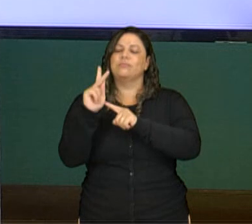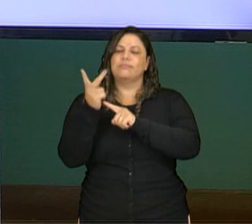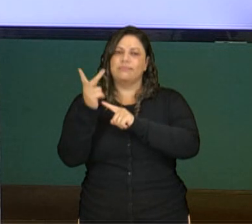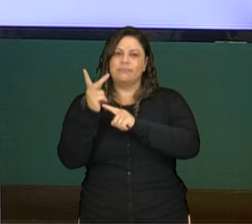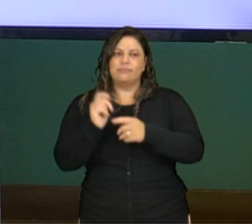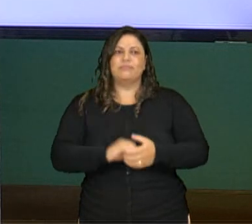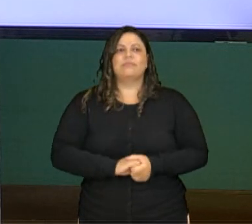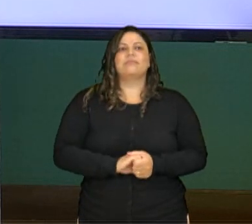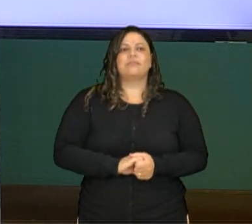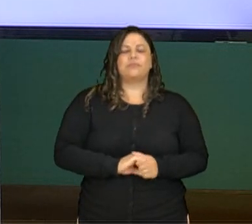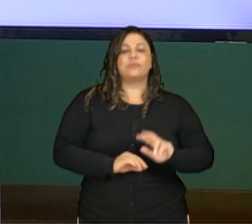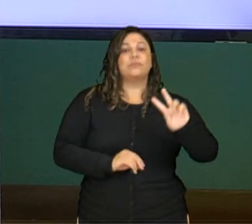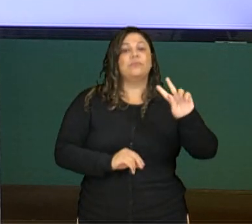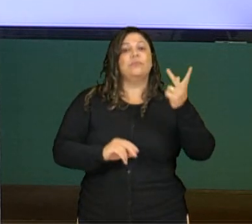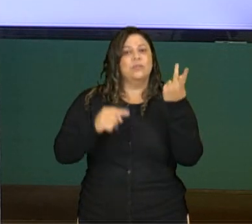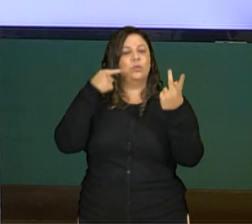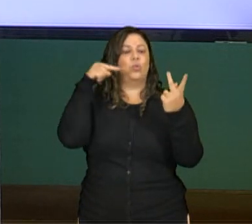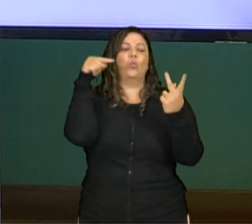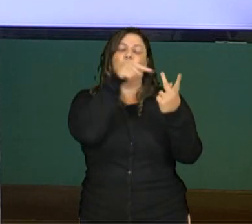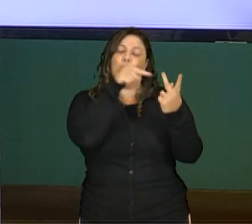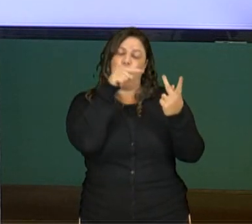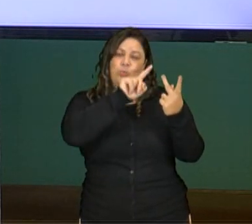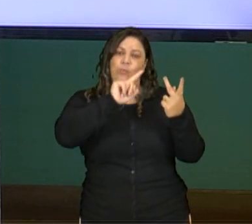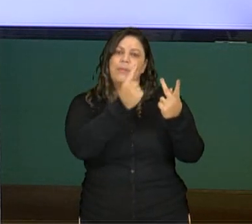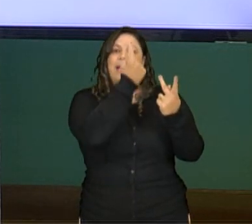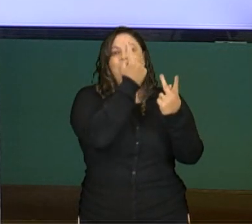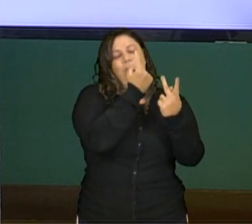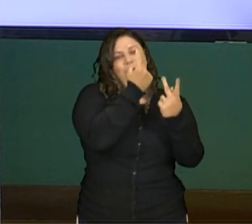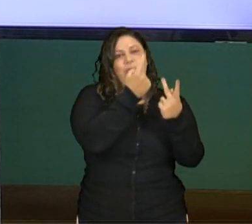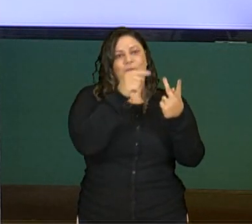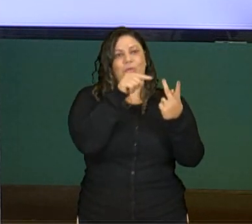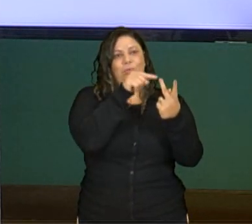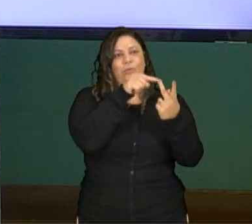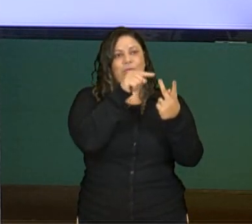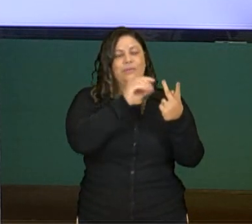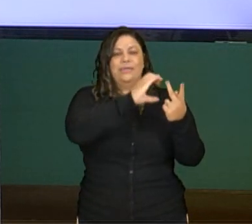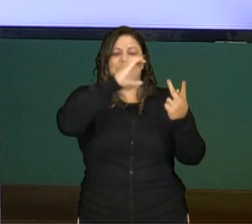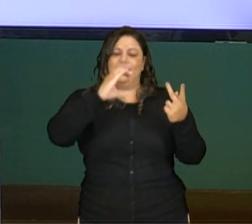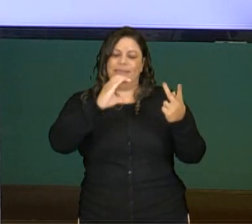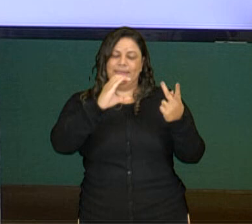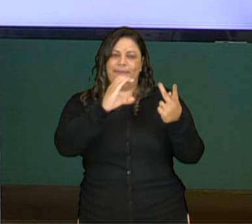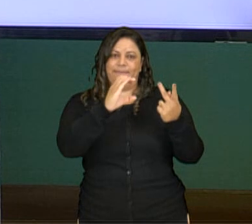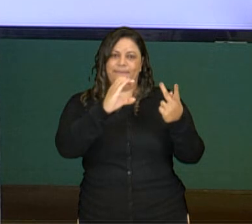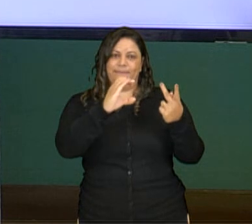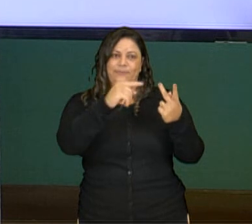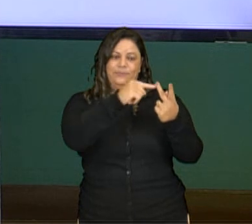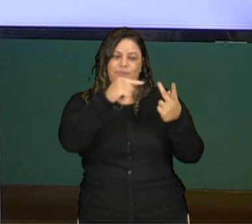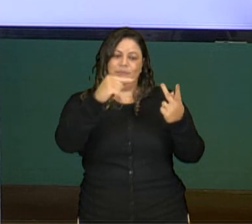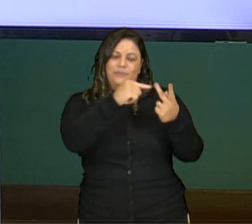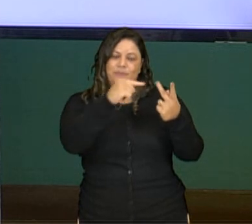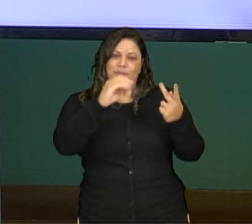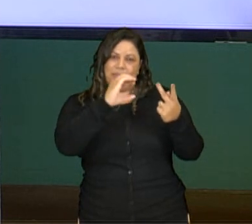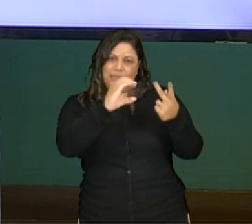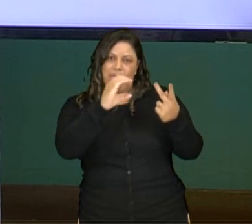aqui, o hidrogênio, como eu disse, uma única ligação química, um traço aqui. Essas